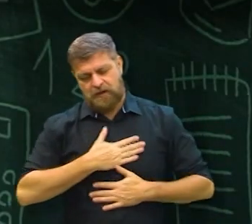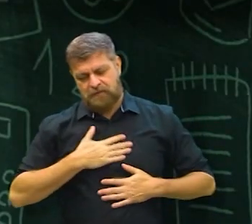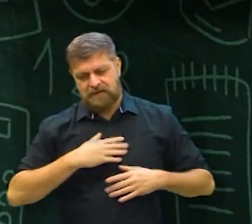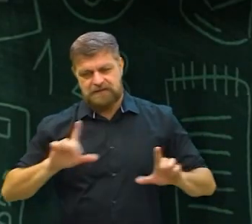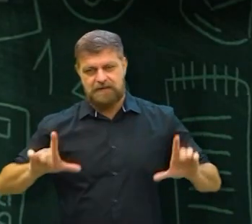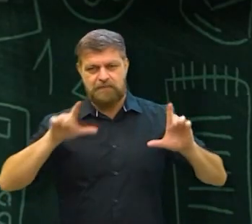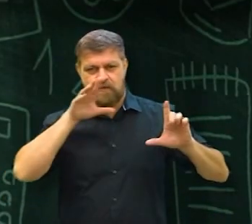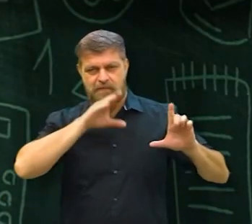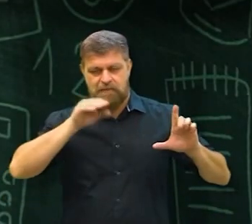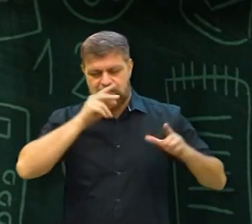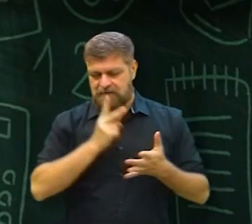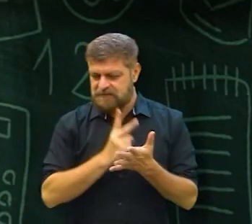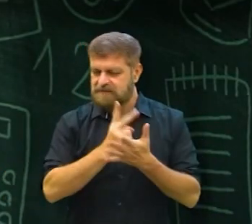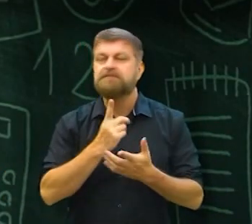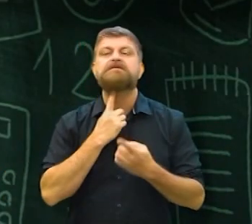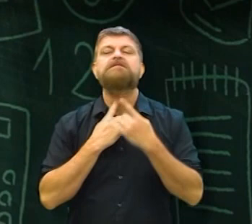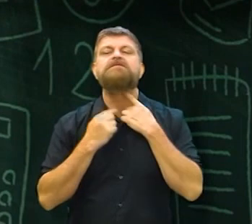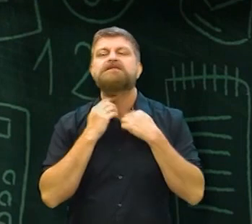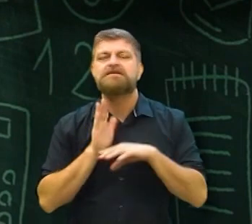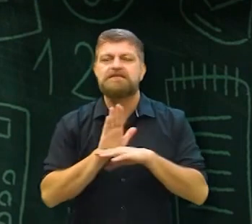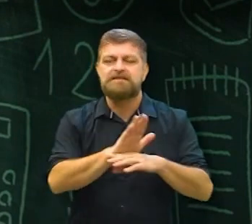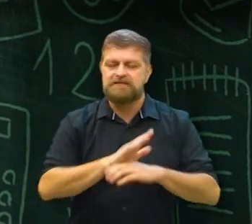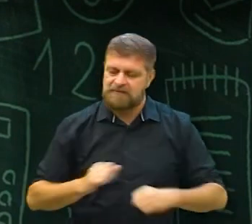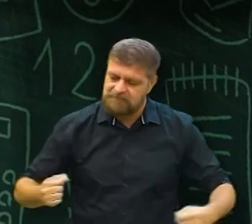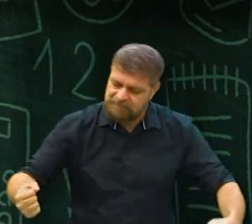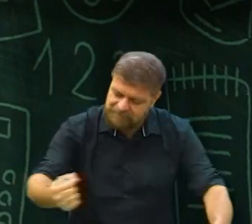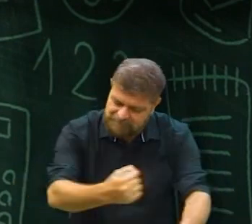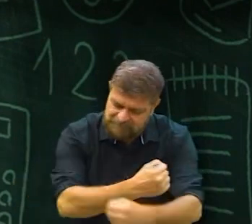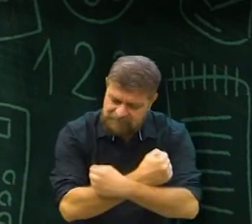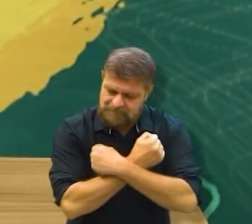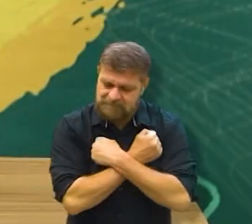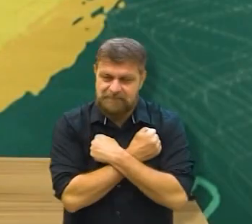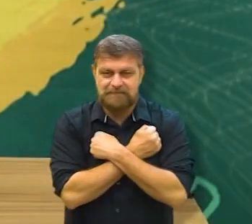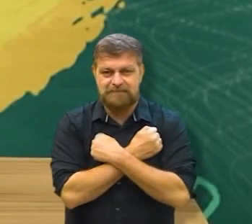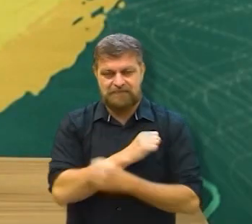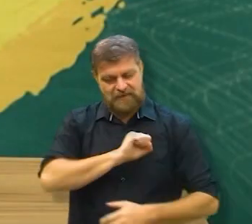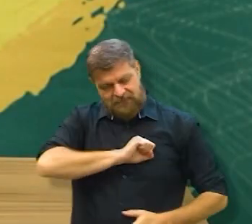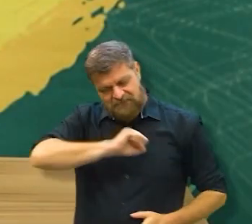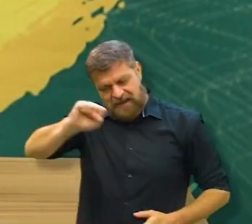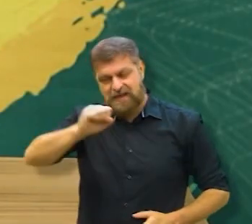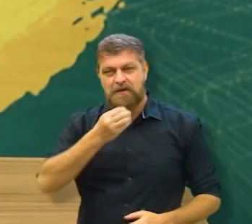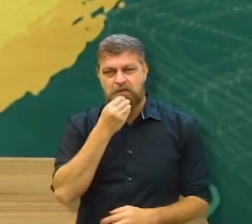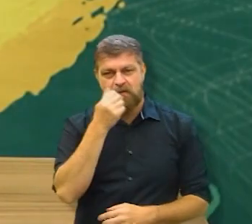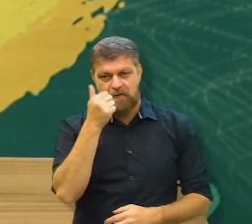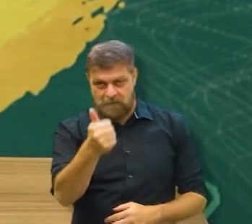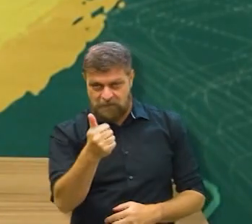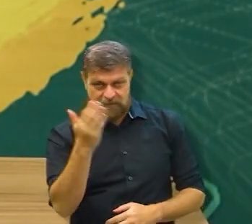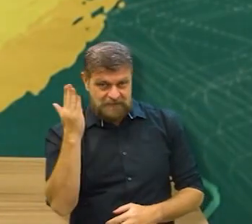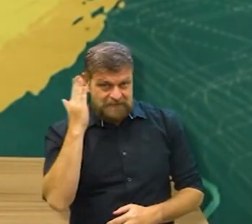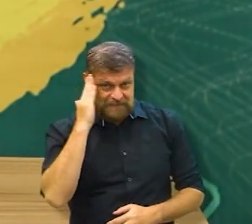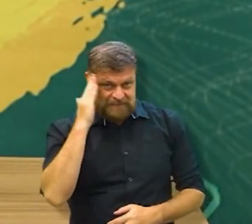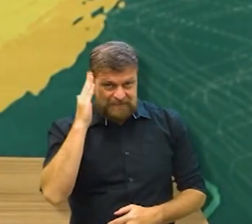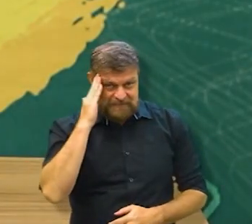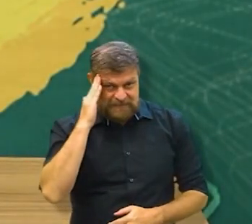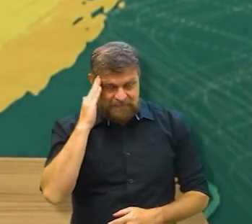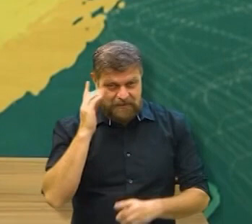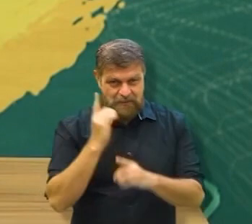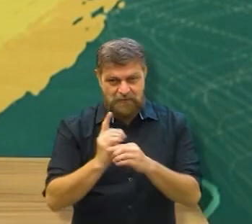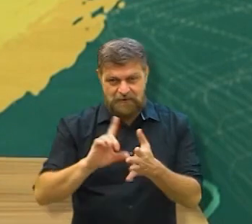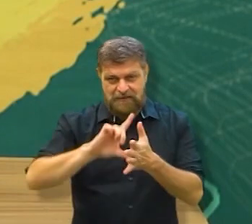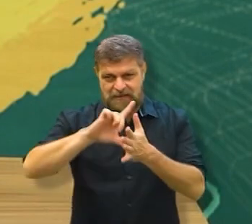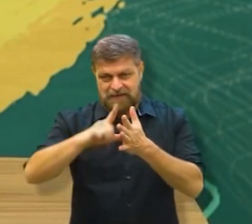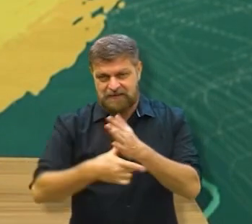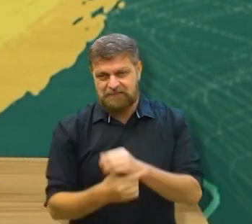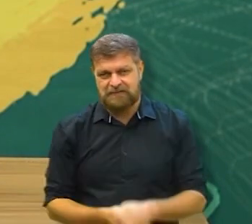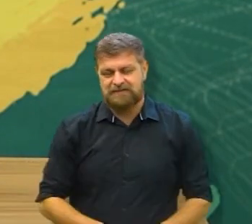Um prazer estar com vocês, estou sempre à disposição. Um abraço a todos. Valeu! Bom, pessoal, já sabe, né? Até